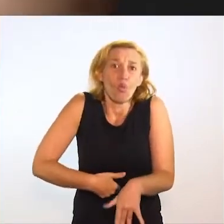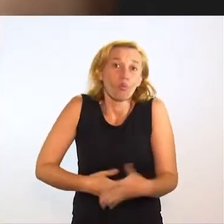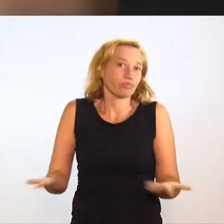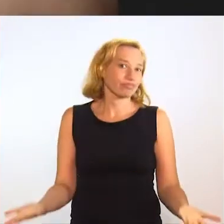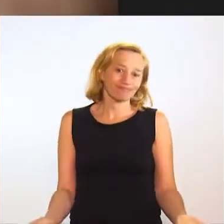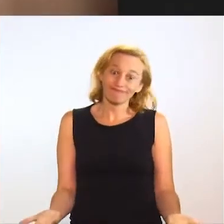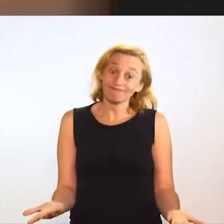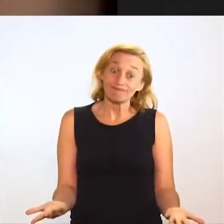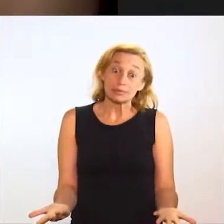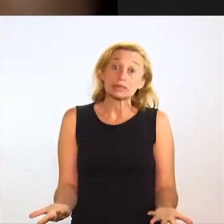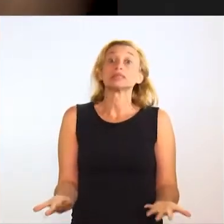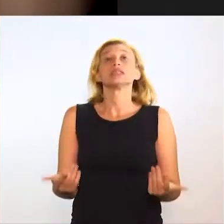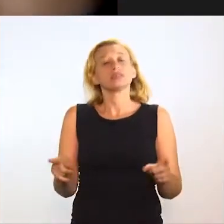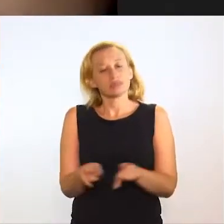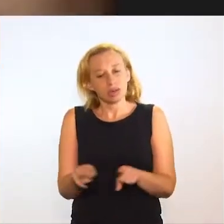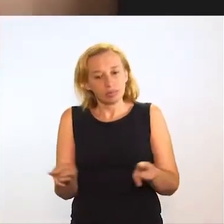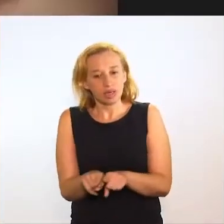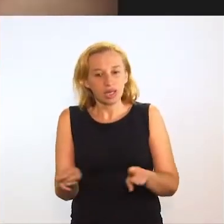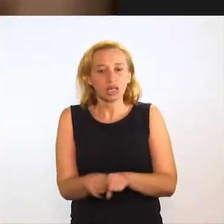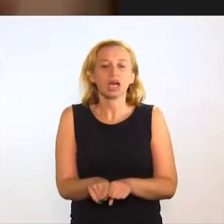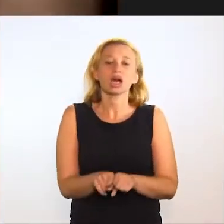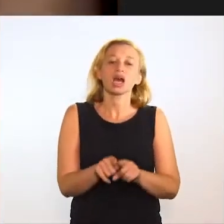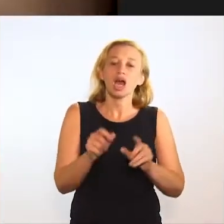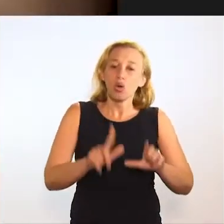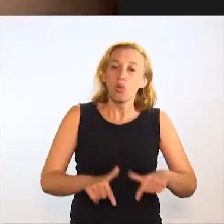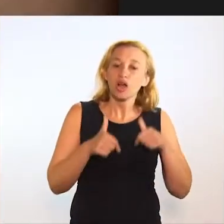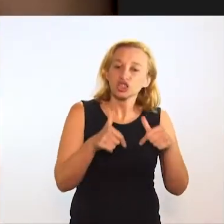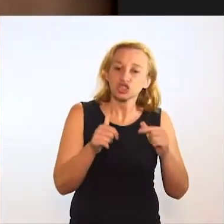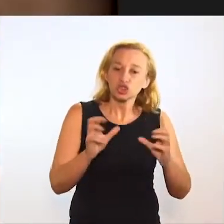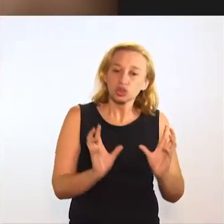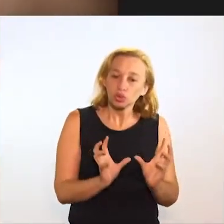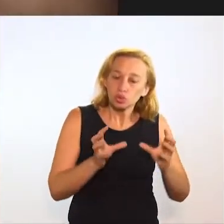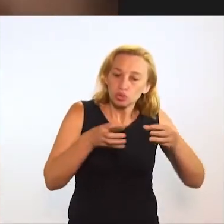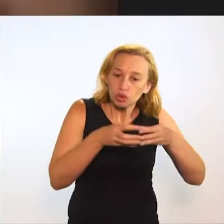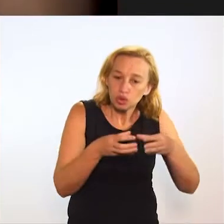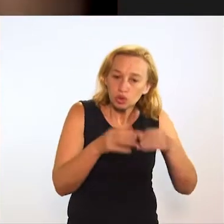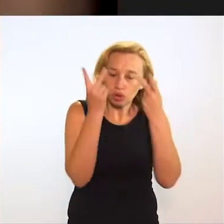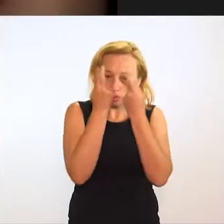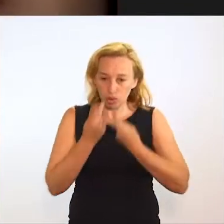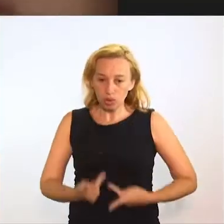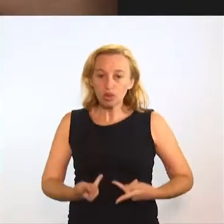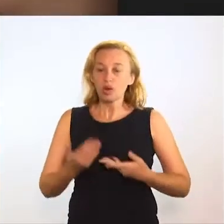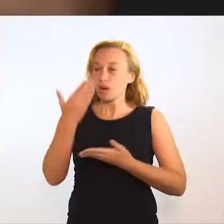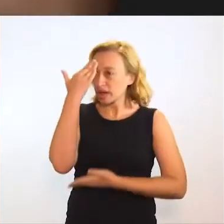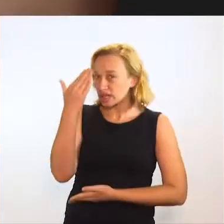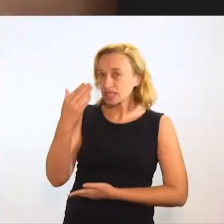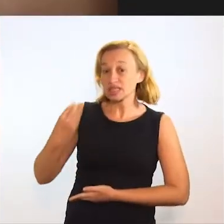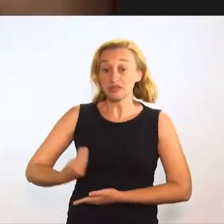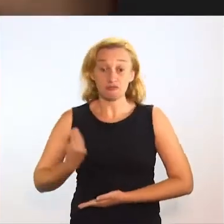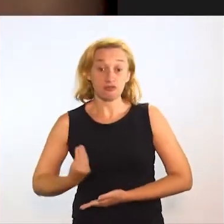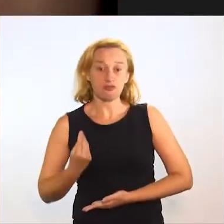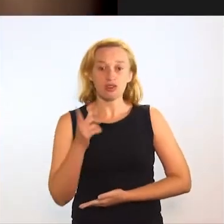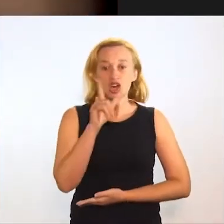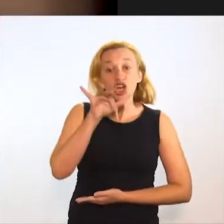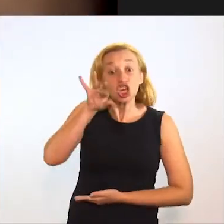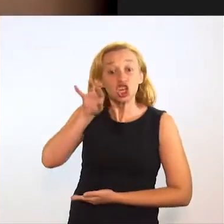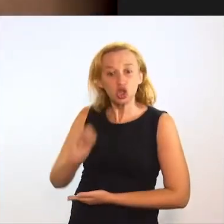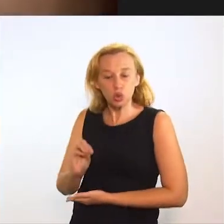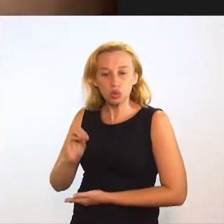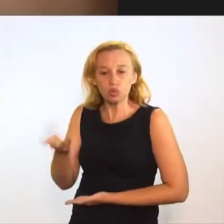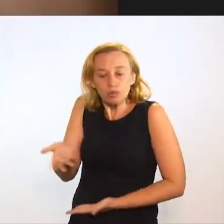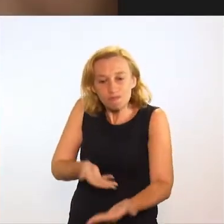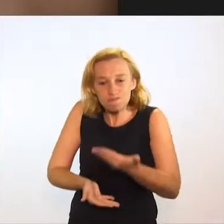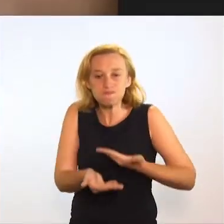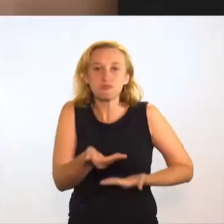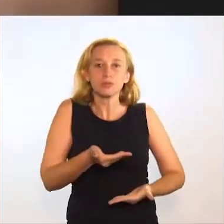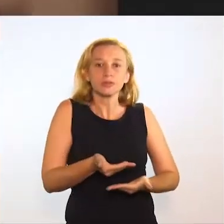com fome. Então, a gente linkou também as ações humanitárias. Eu agradeço também a Viva Rio, que nos